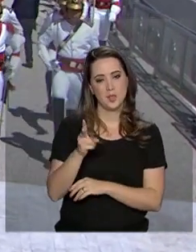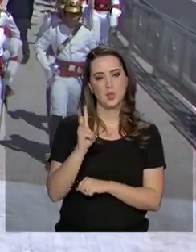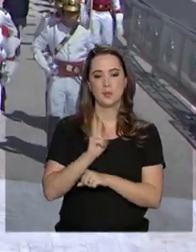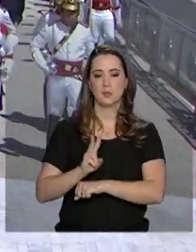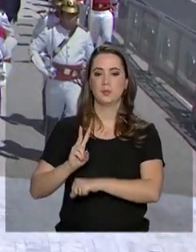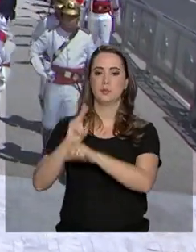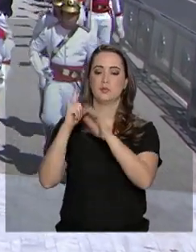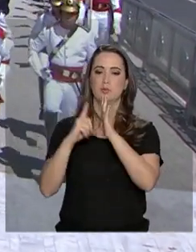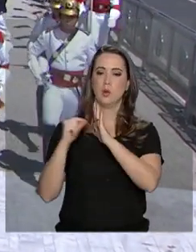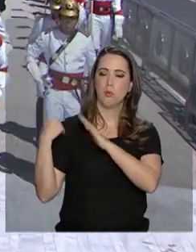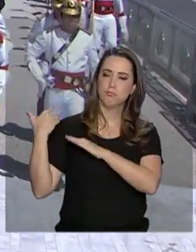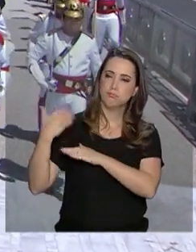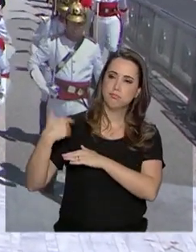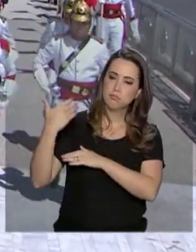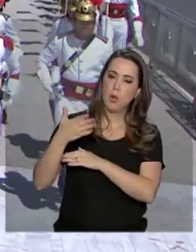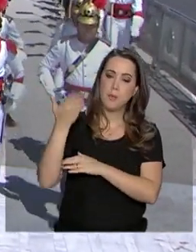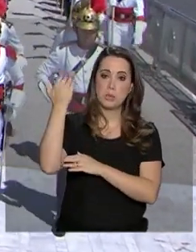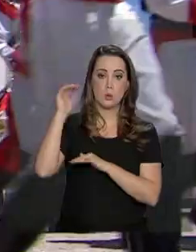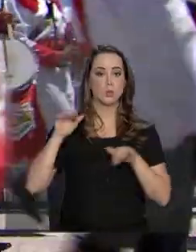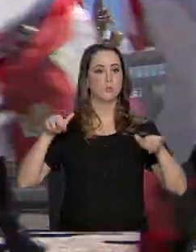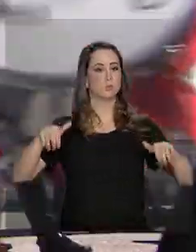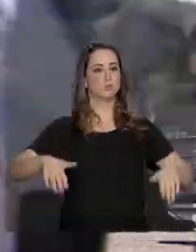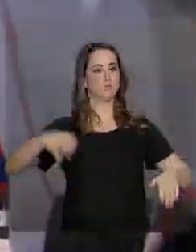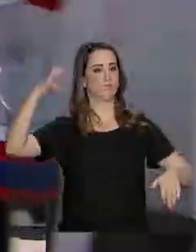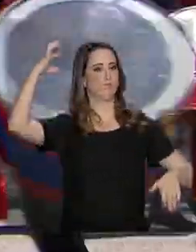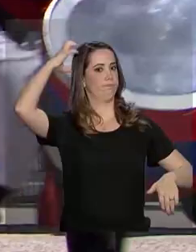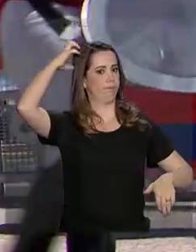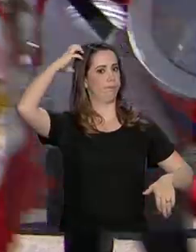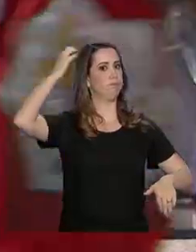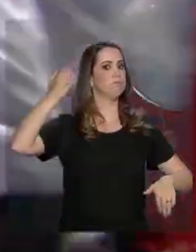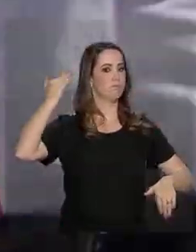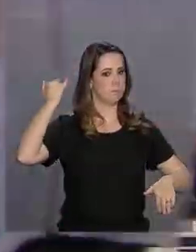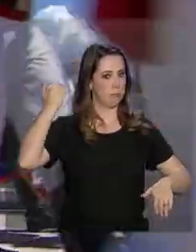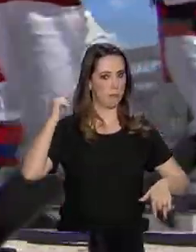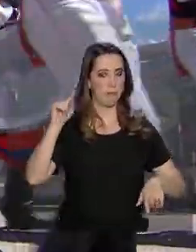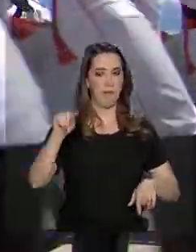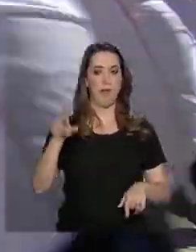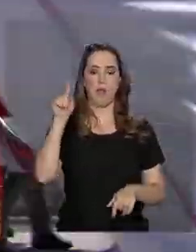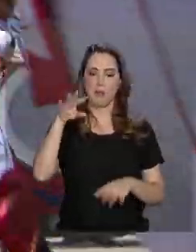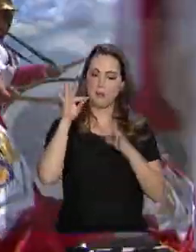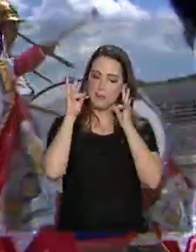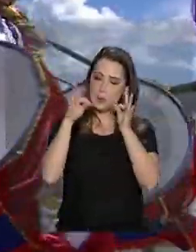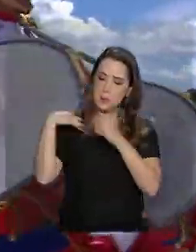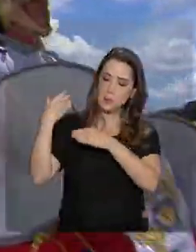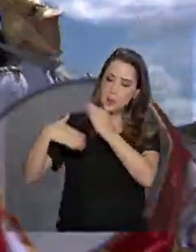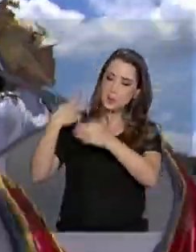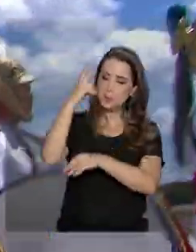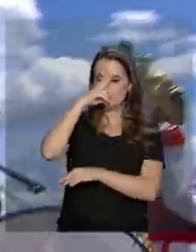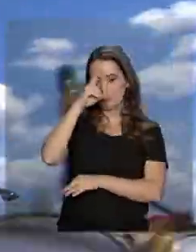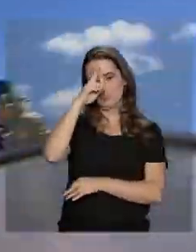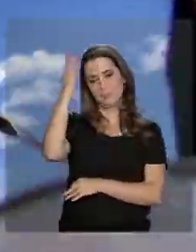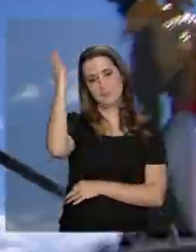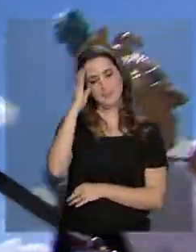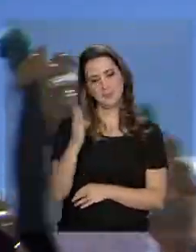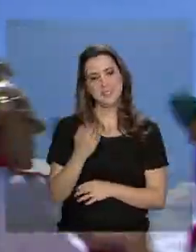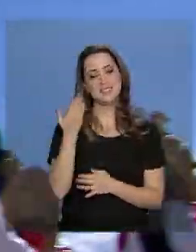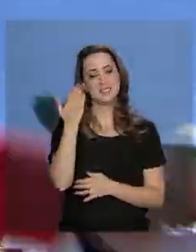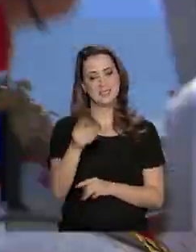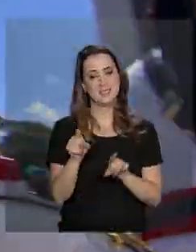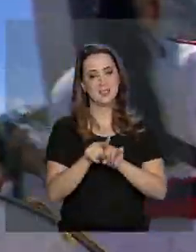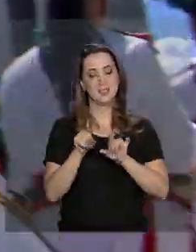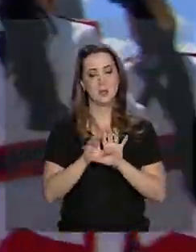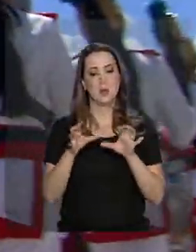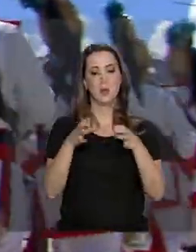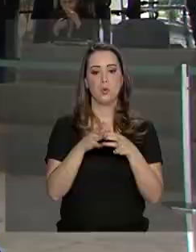os palácios teve início nos tempos do império os dragões da independência são testemunhas da história do país assim como batalhão da guarda